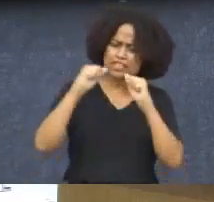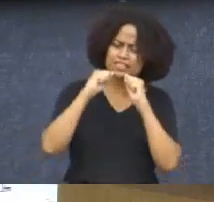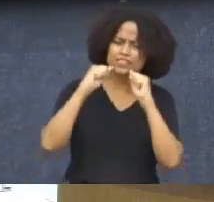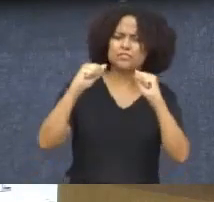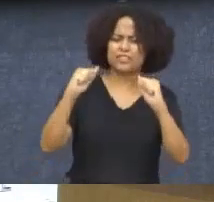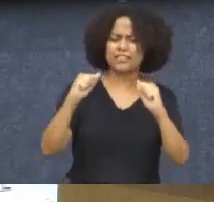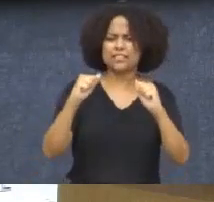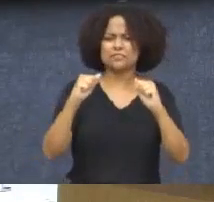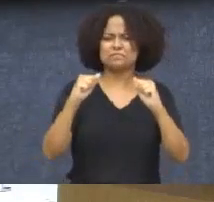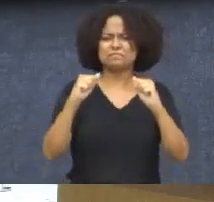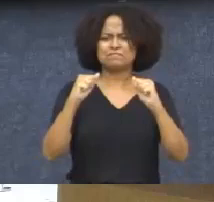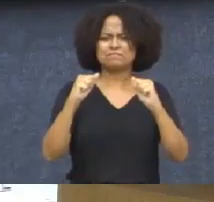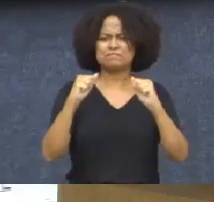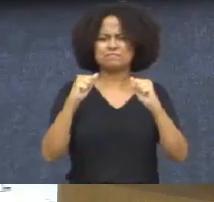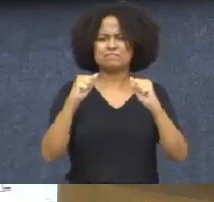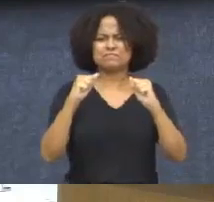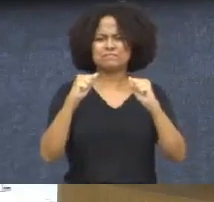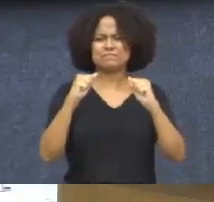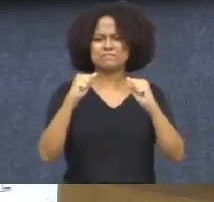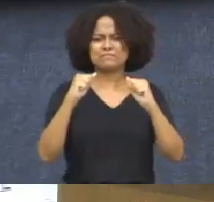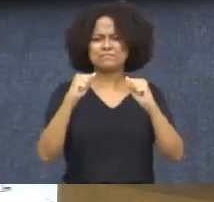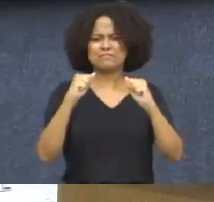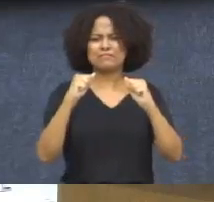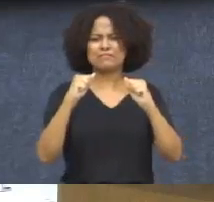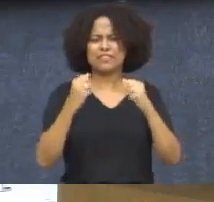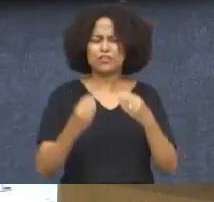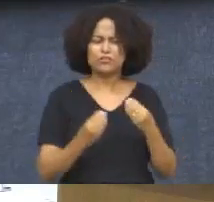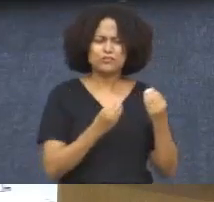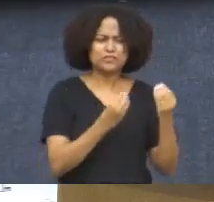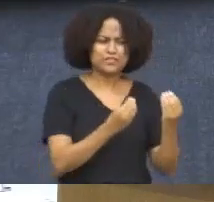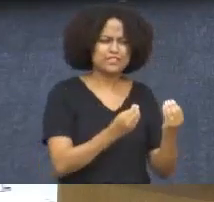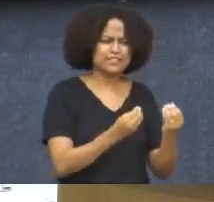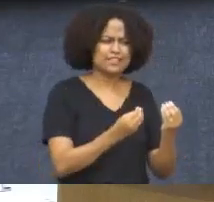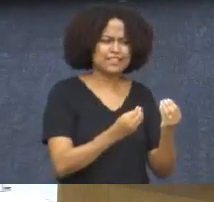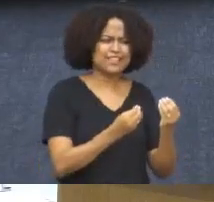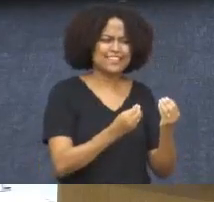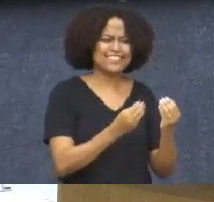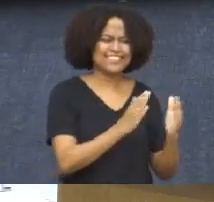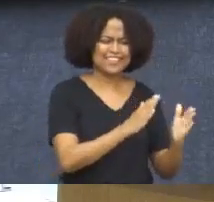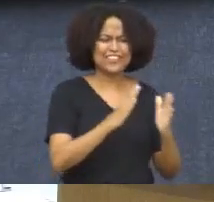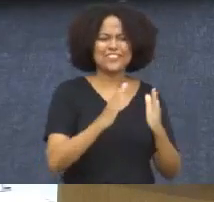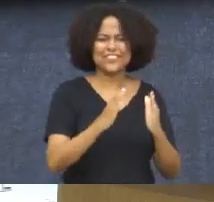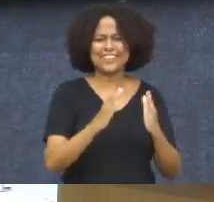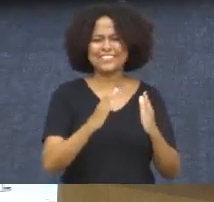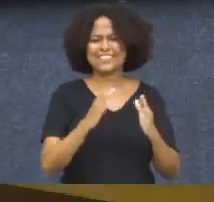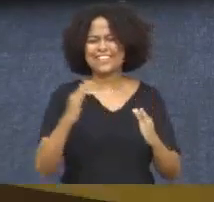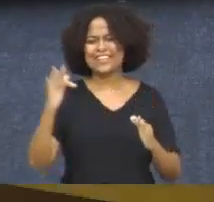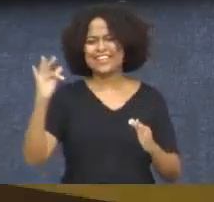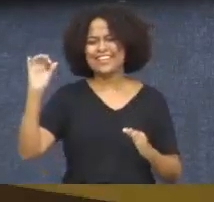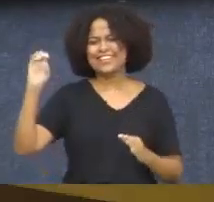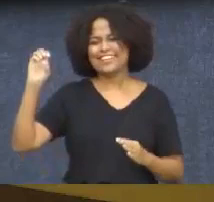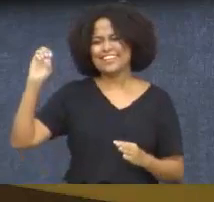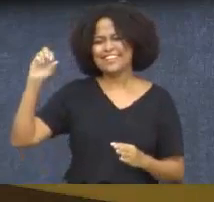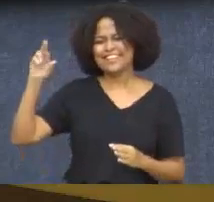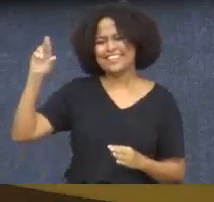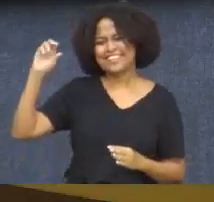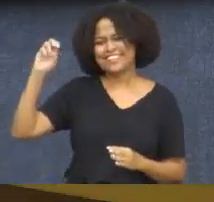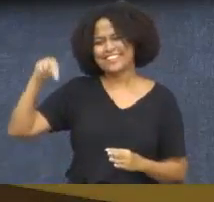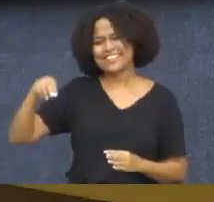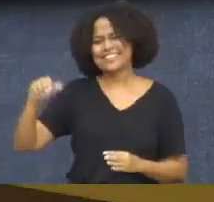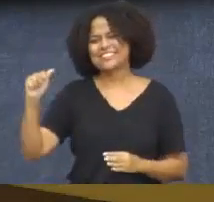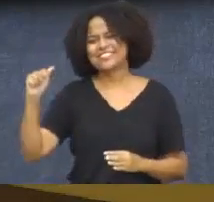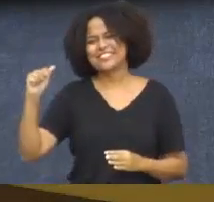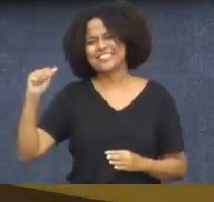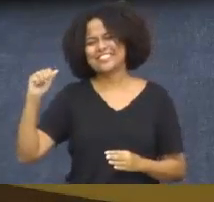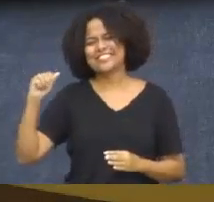E concedo a parte à vereadora Fernanda Altoé, que acaba de me salvar das lágrimas. Pois é, meu malvado favorito. Não